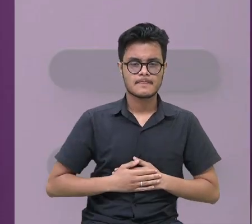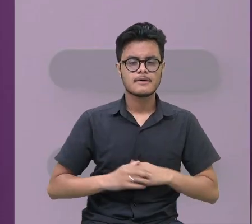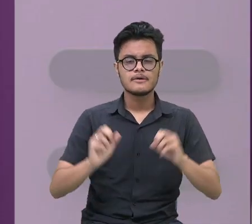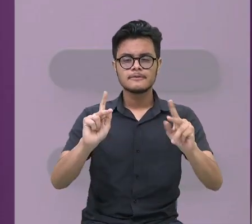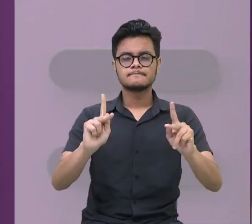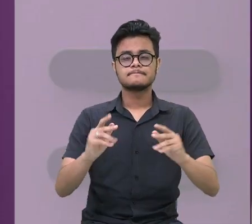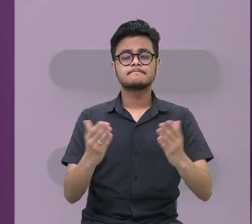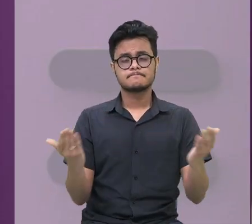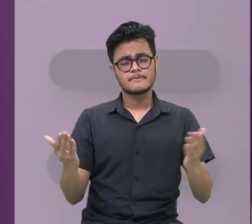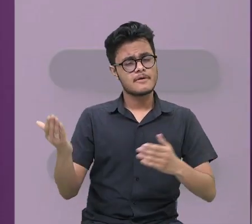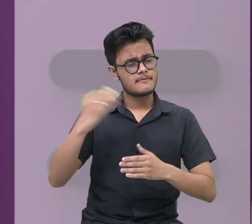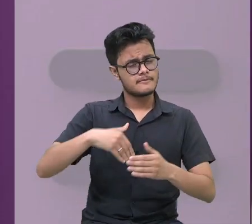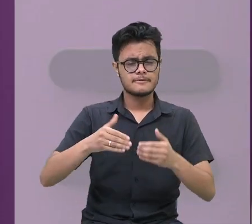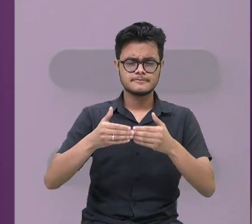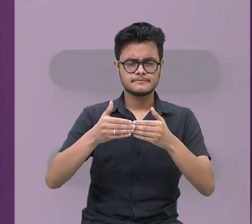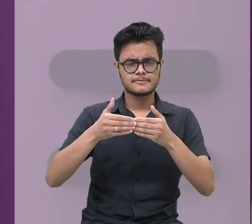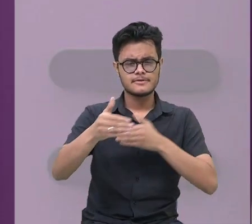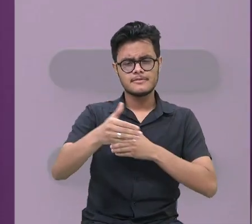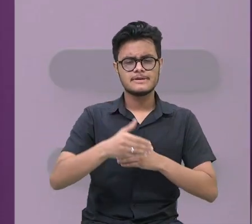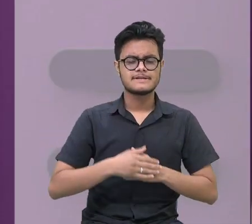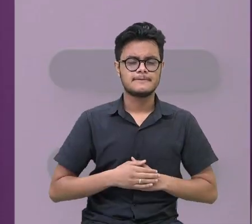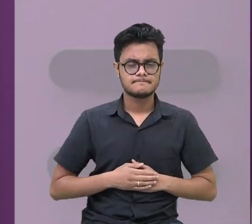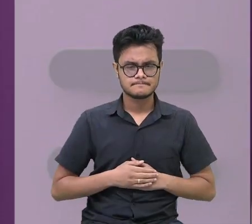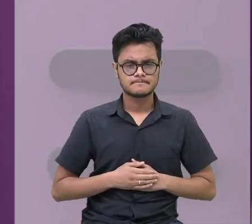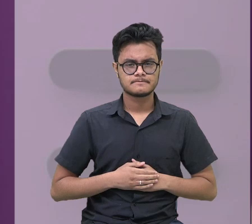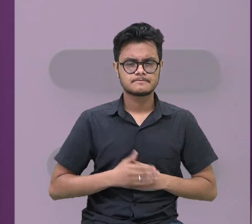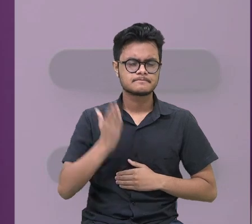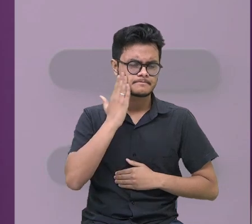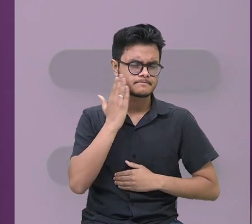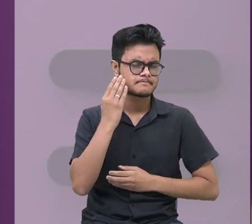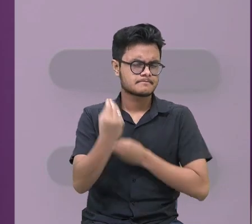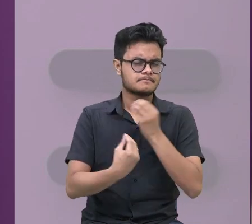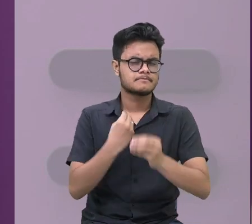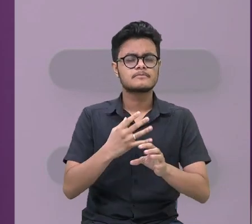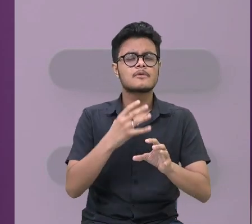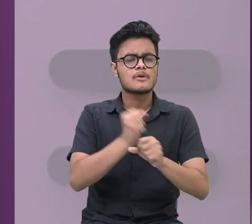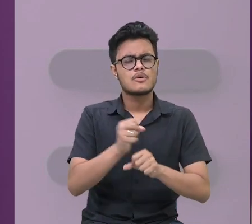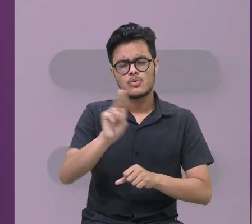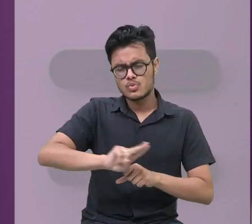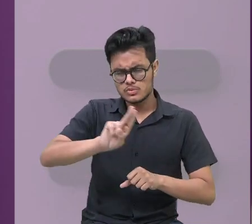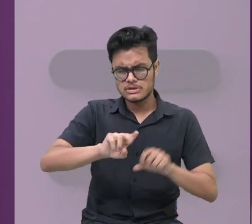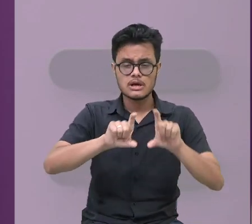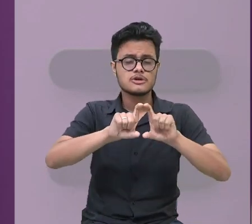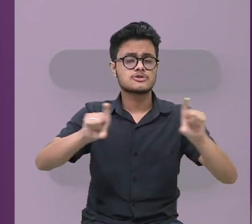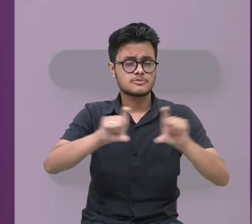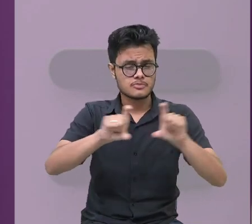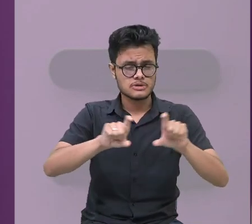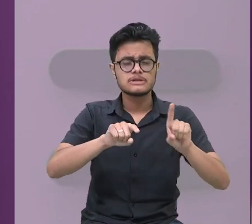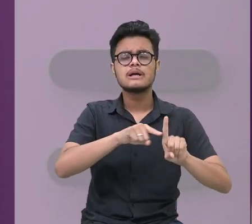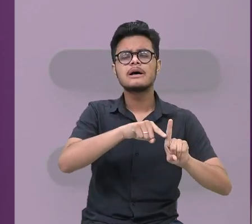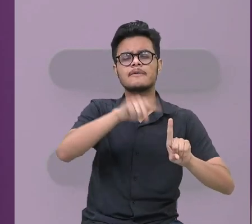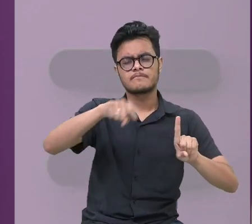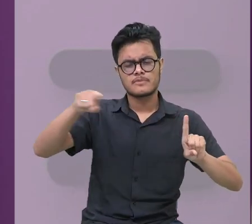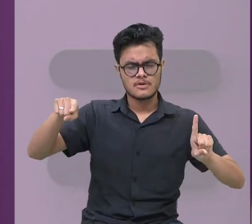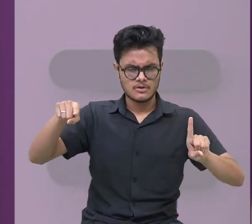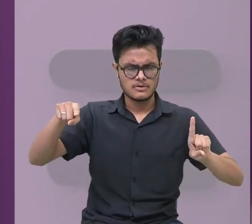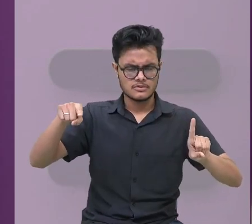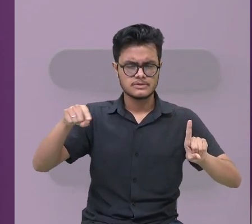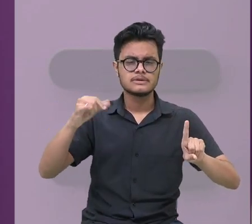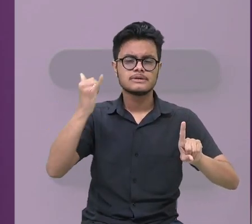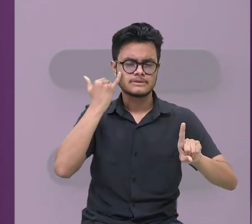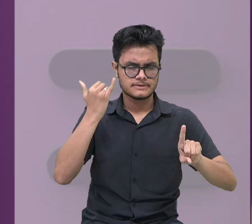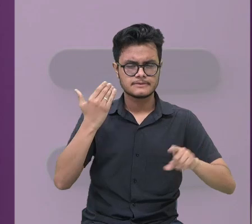ok? Então vamos verificar como que funciona o gráfico, né, dessas